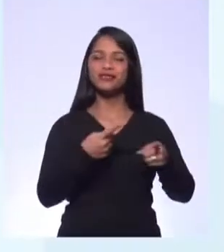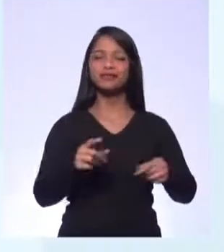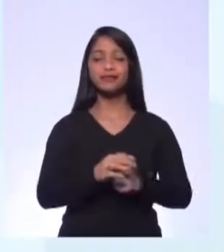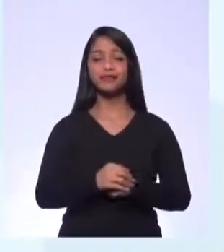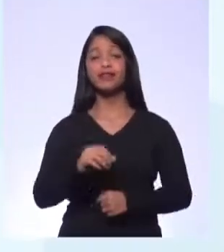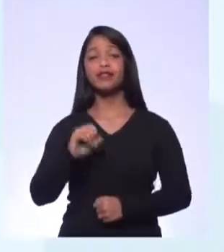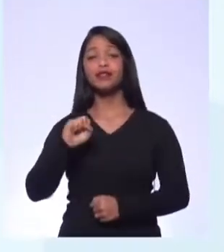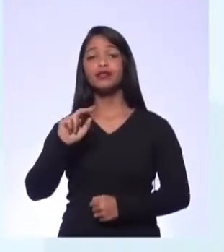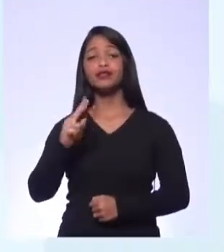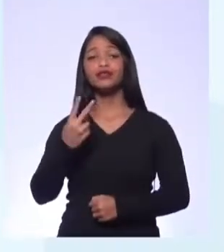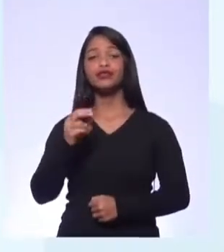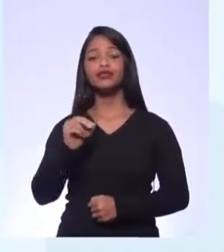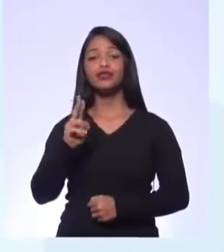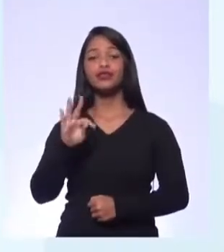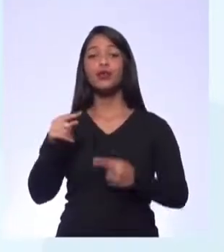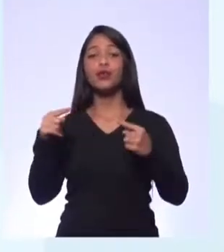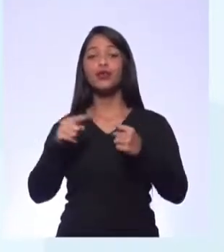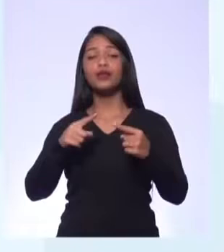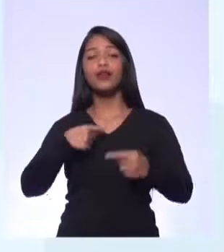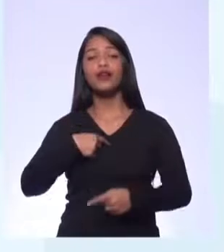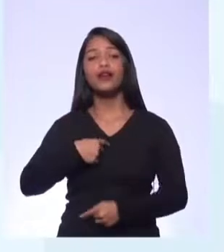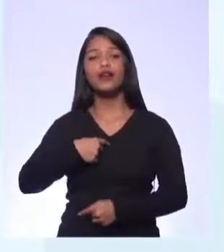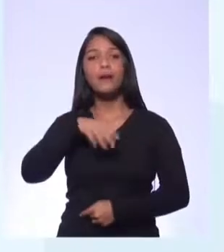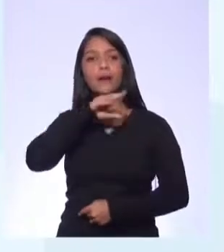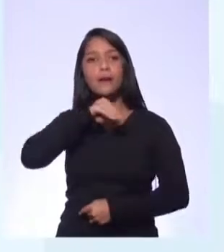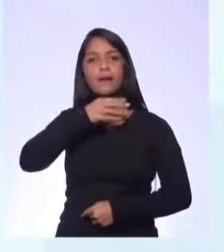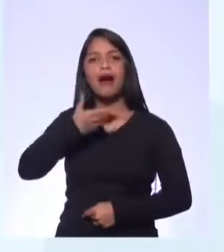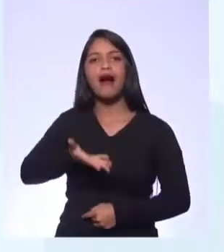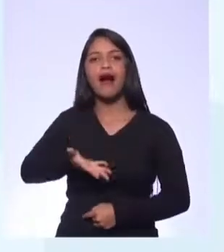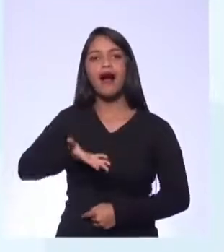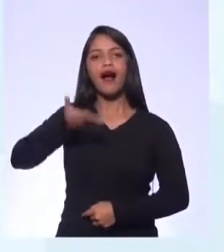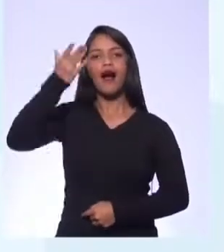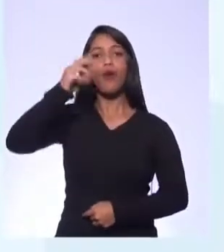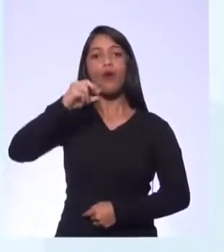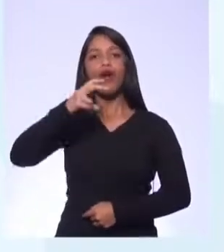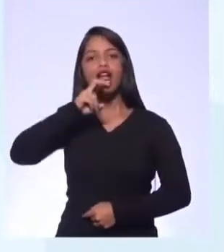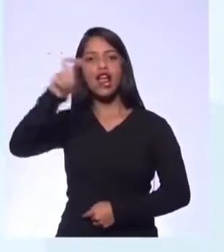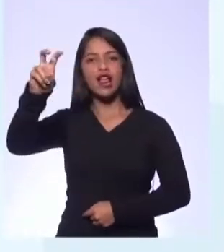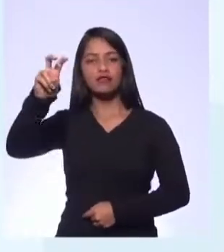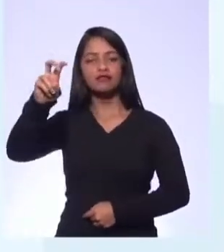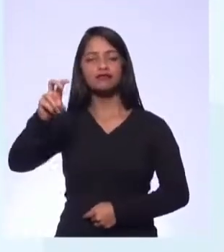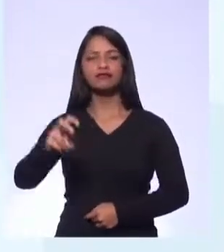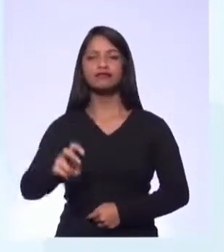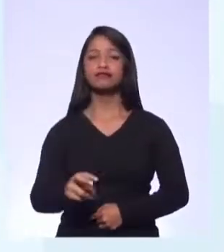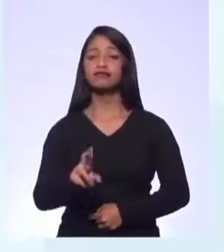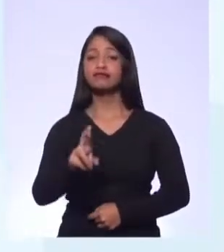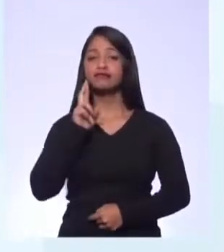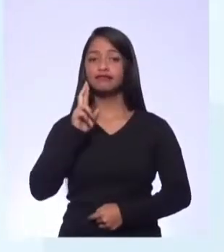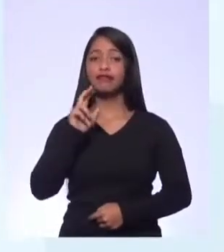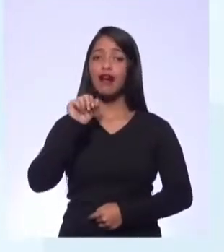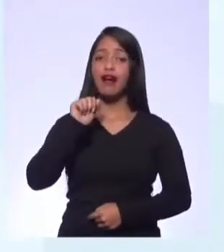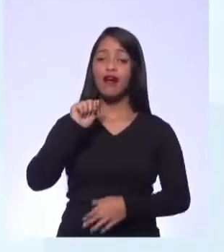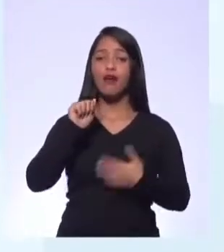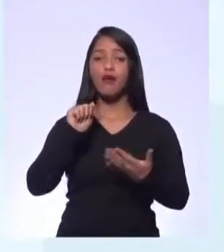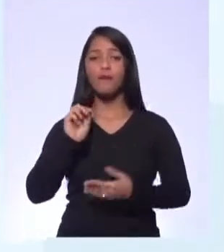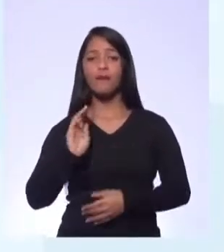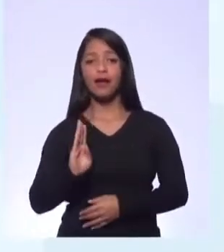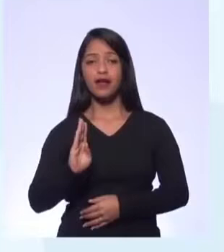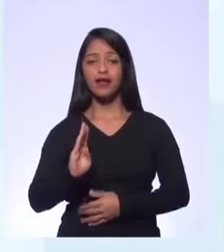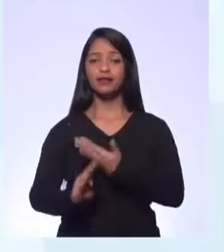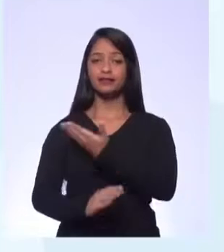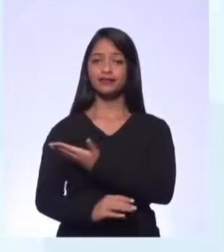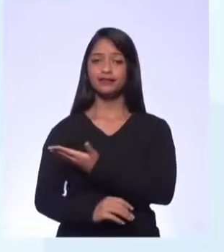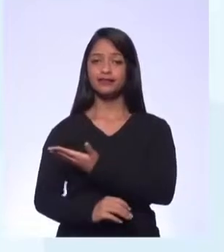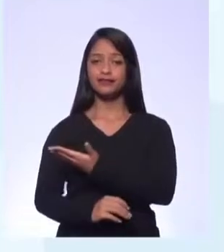é falar mais alto, né? Gritar. Yes, I can or no, I can't. You can say bad words to